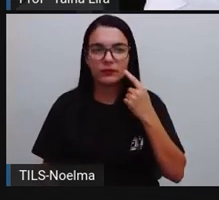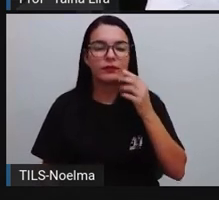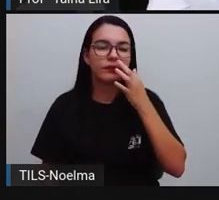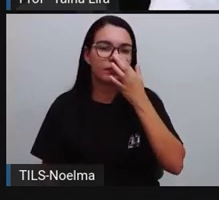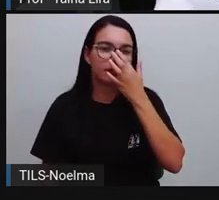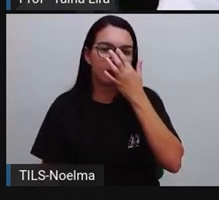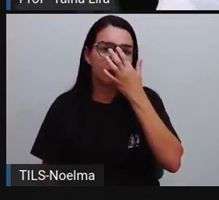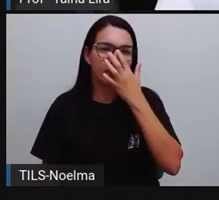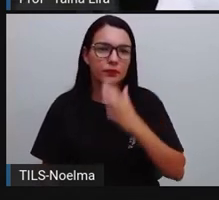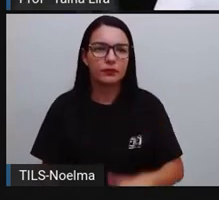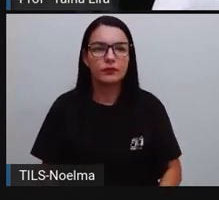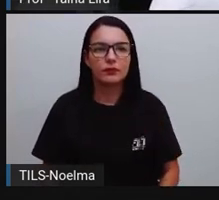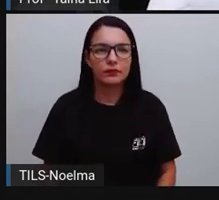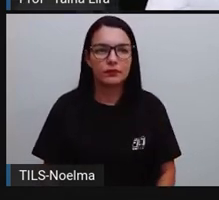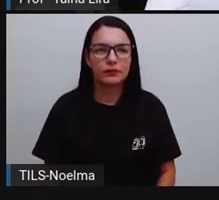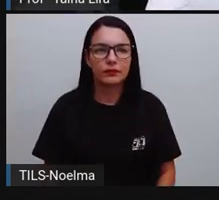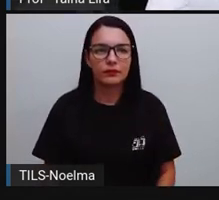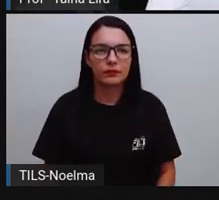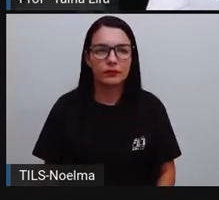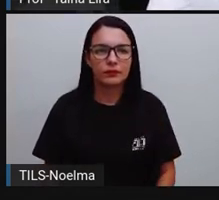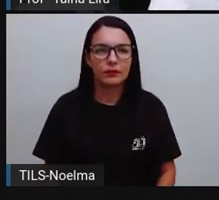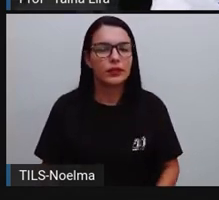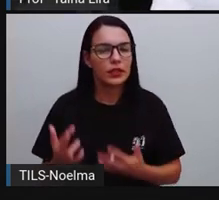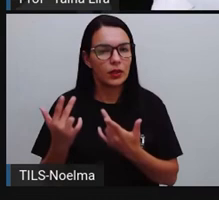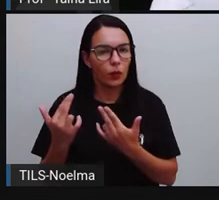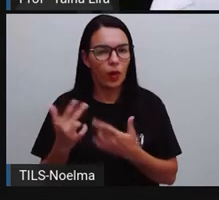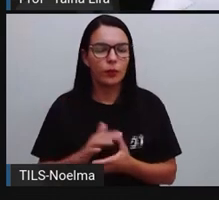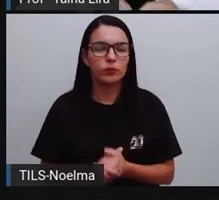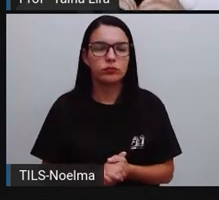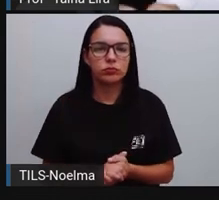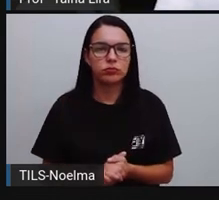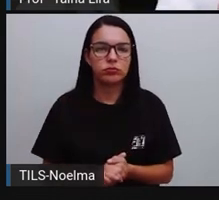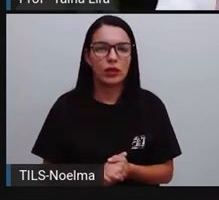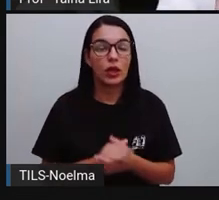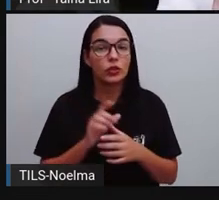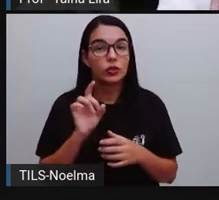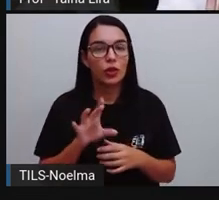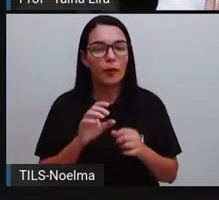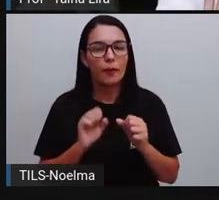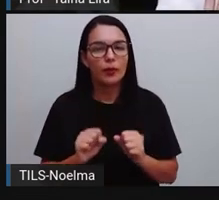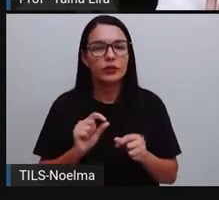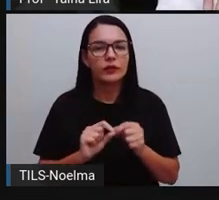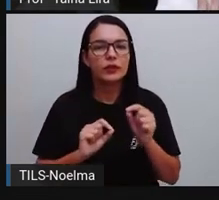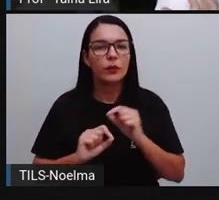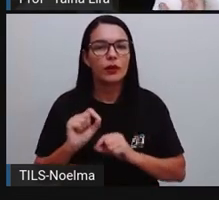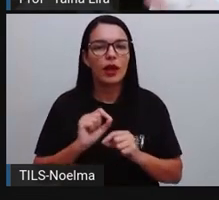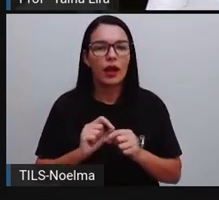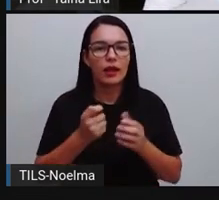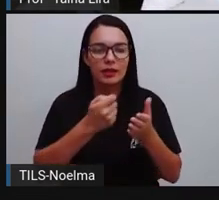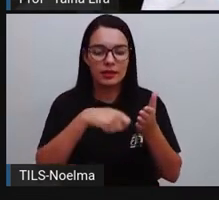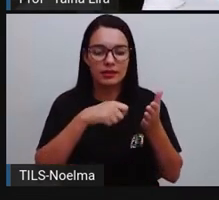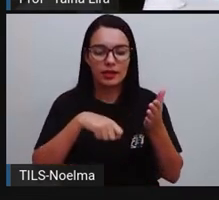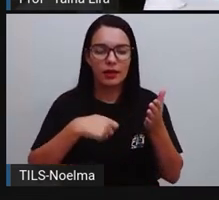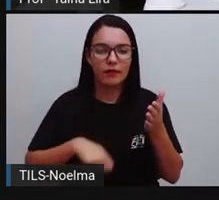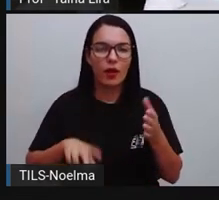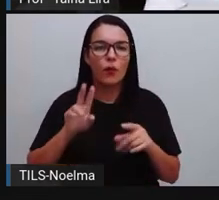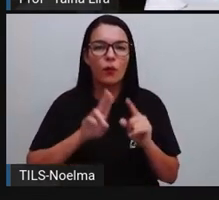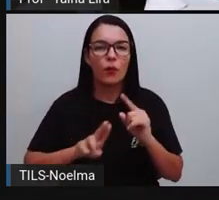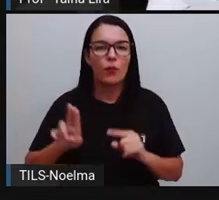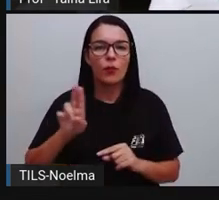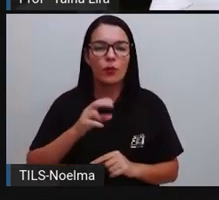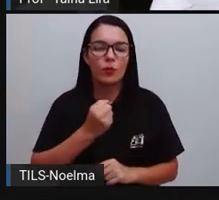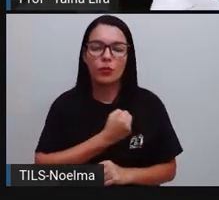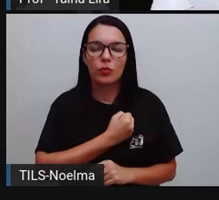14 tá gente vai fazer a mesma coisa que a gente fez com oito A única diferença que a gente vai escrever agora usando o algarismo